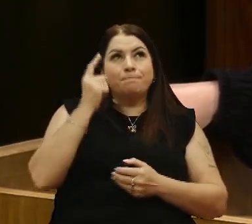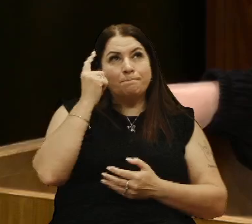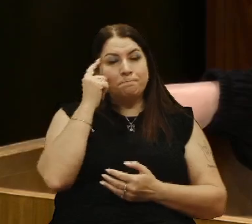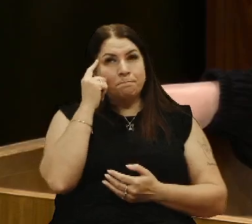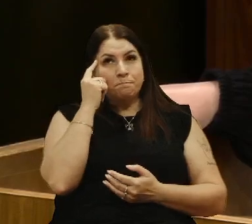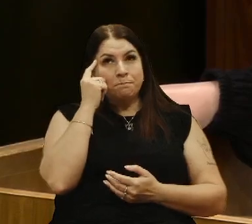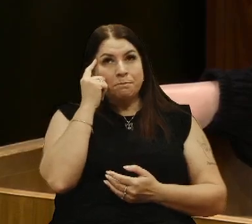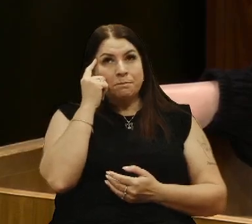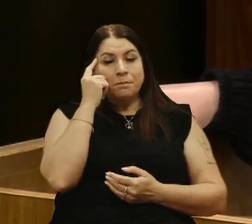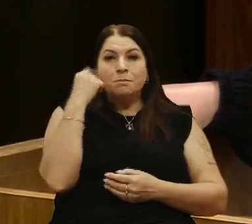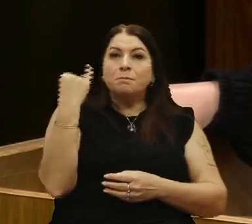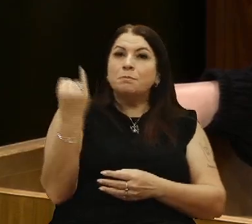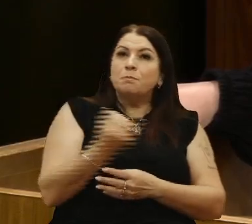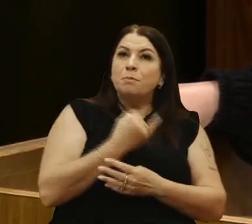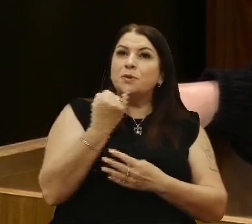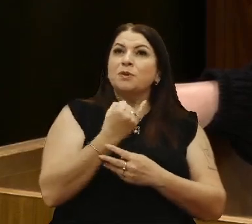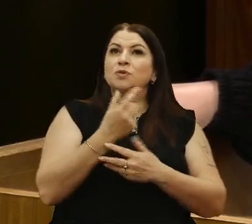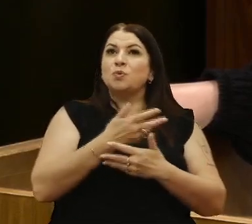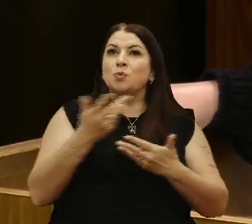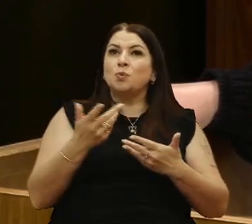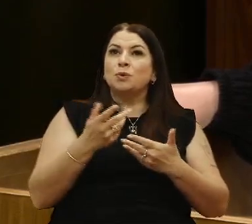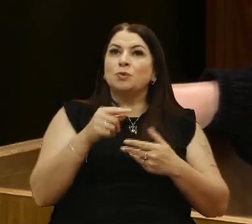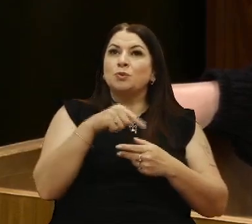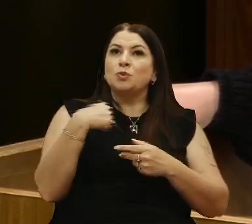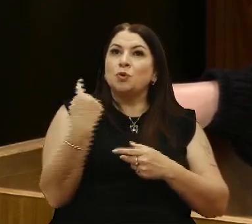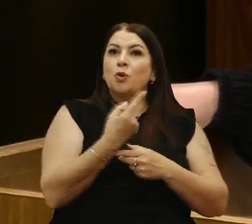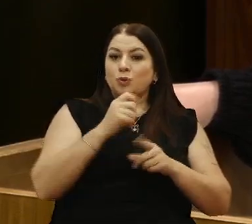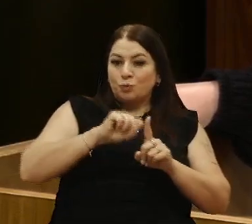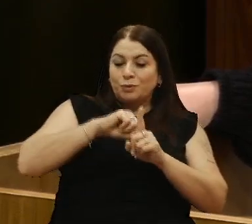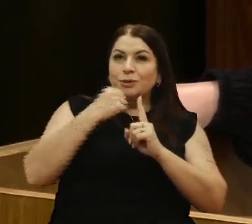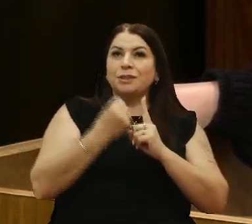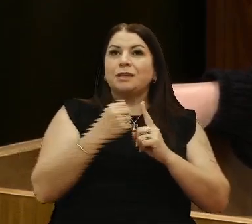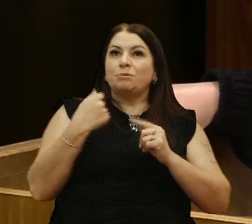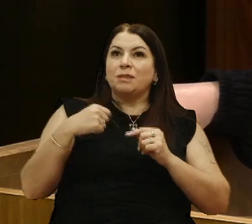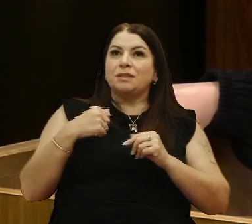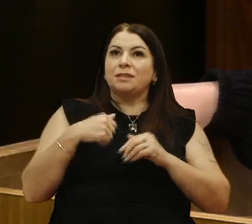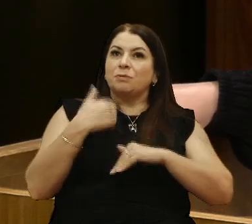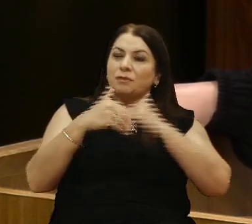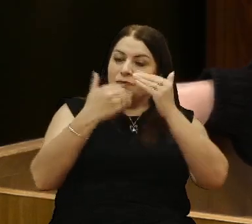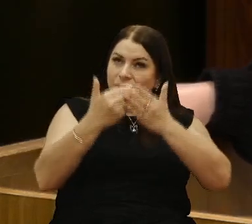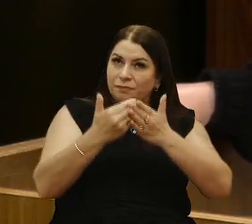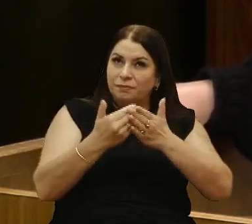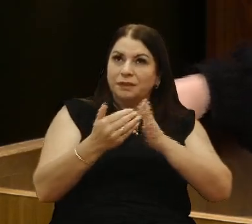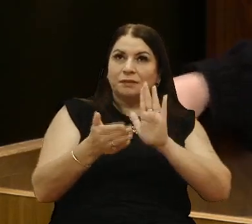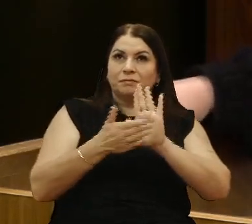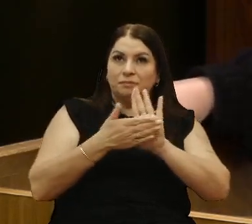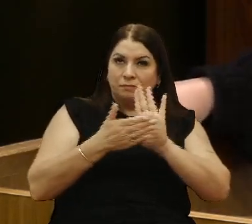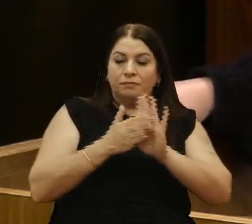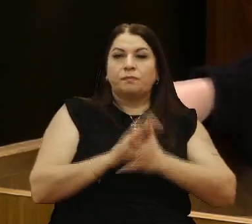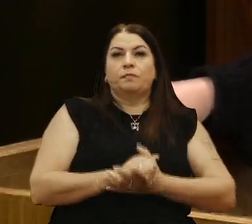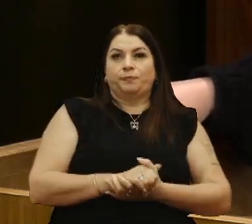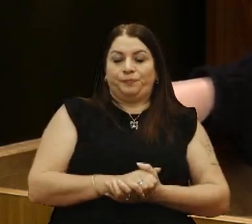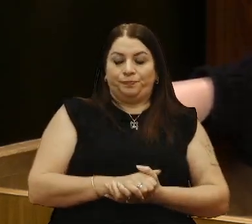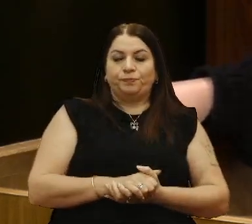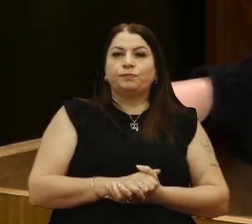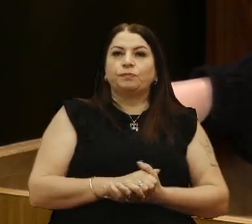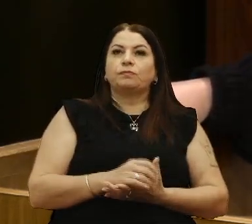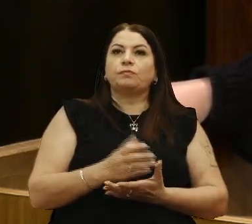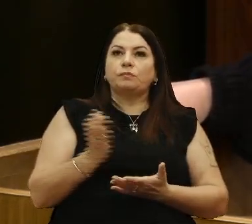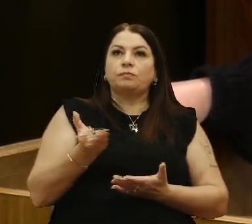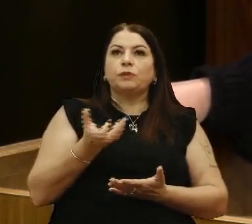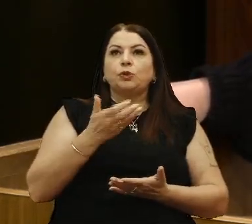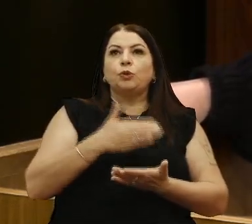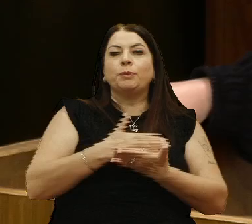pense na importância do quanto ainda, enquanto sociedade, precisamos avançar nessa pauta. Eu quero começar